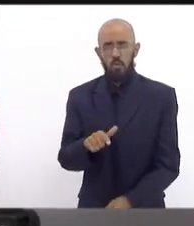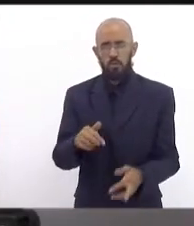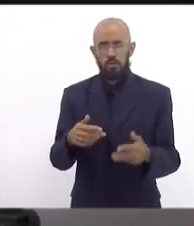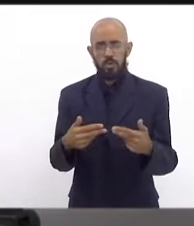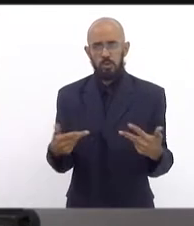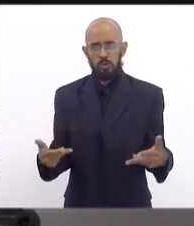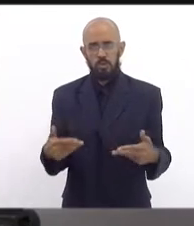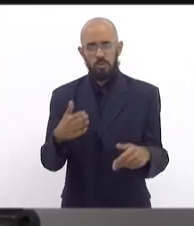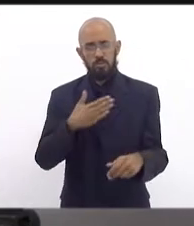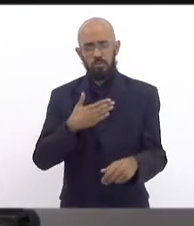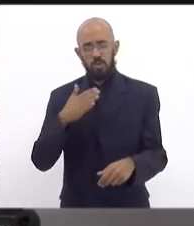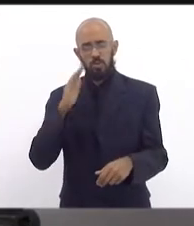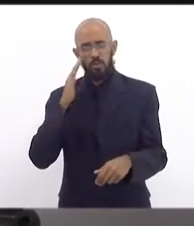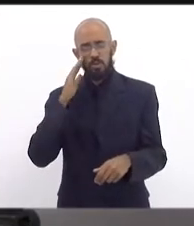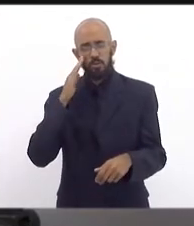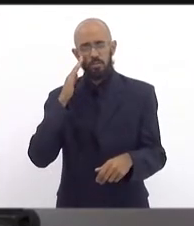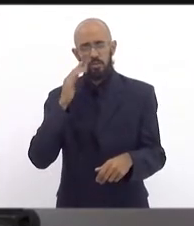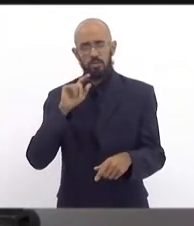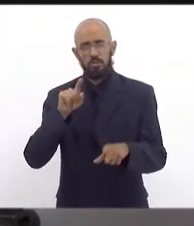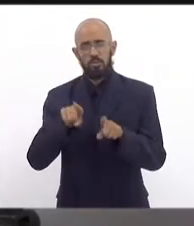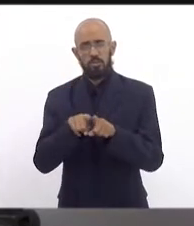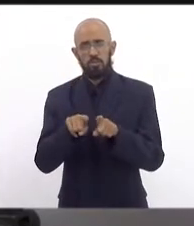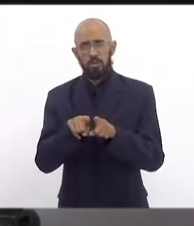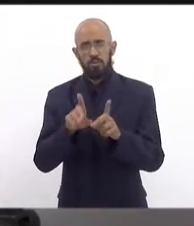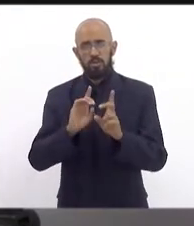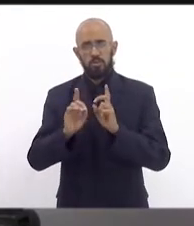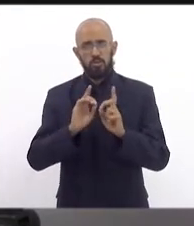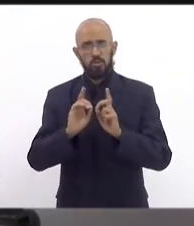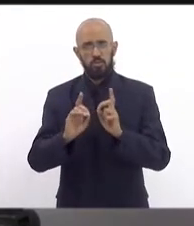no meu entendimento de discussão